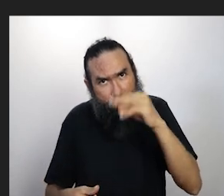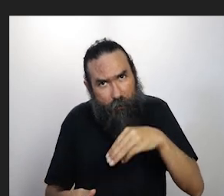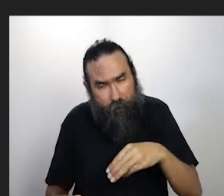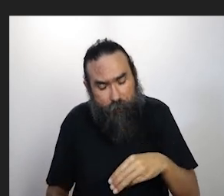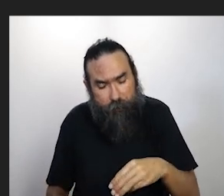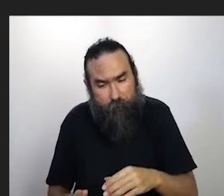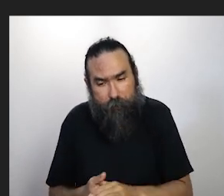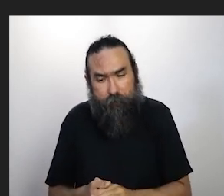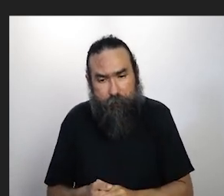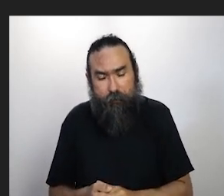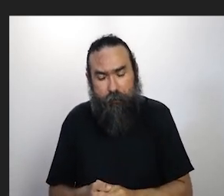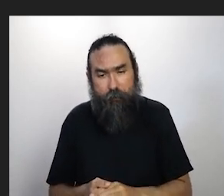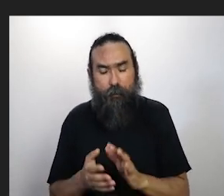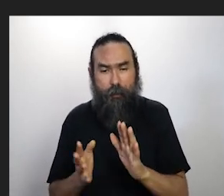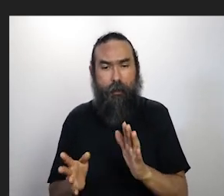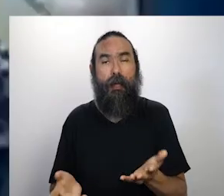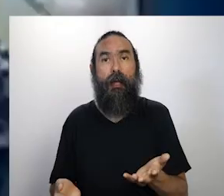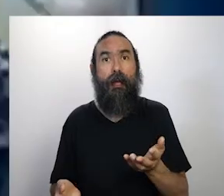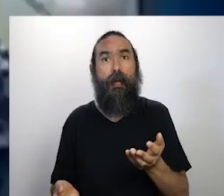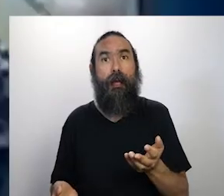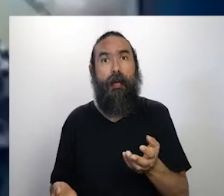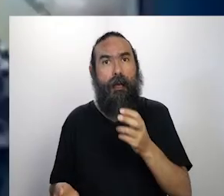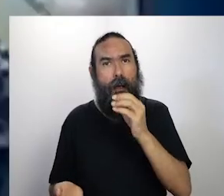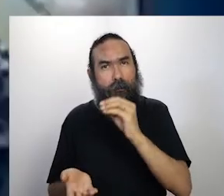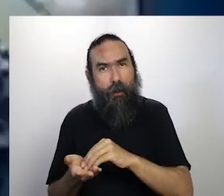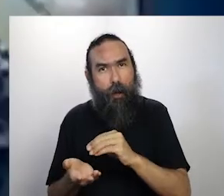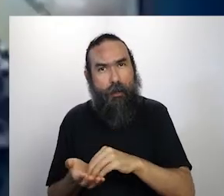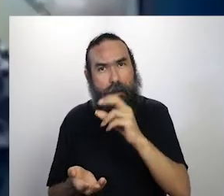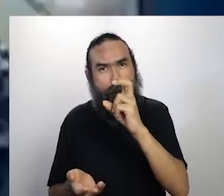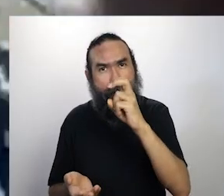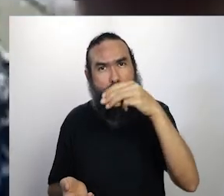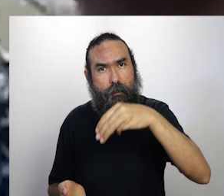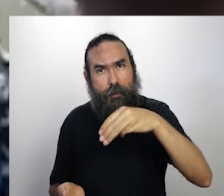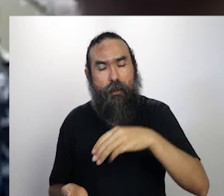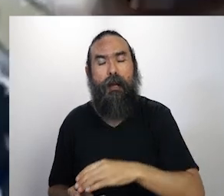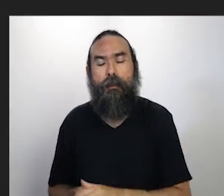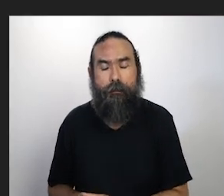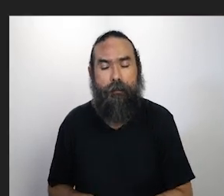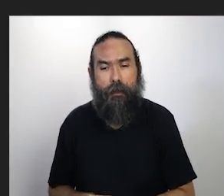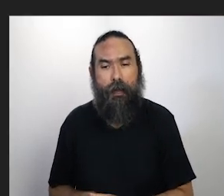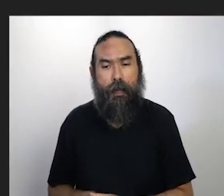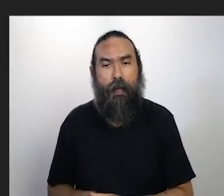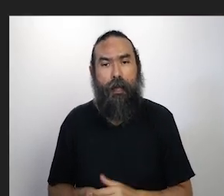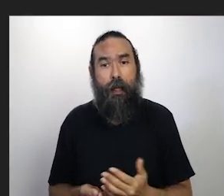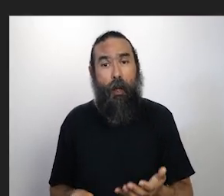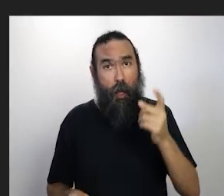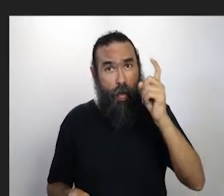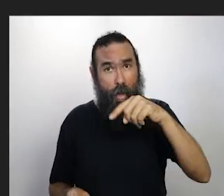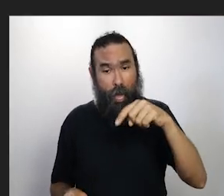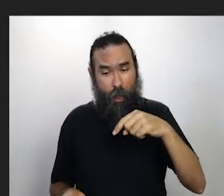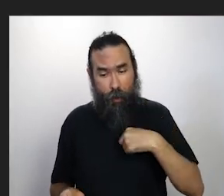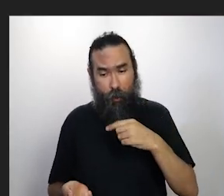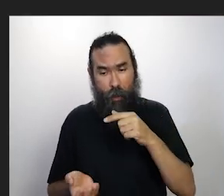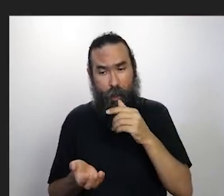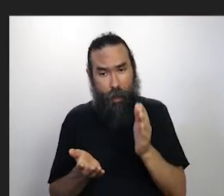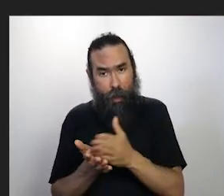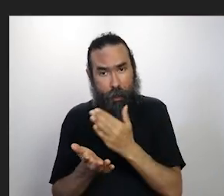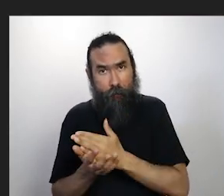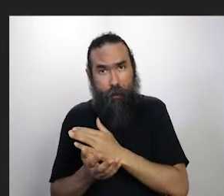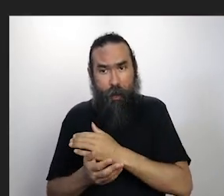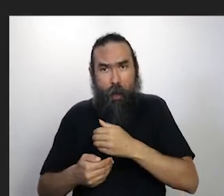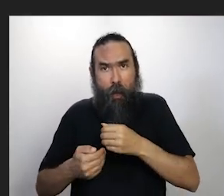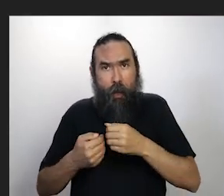Eu ia fazer isso esse ano, mas com a pandemia... 5 minutos. Tá bom. Eu ia fazer esse ano, mas com a pandemia as